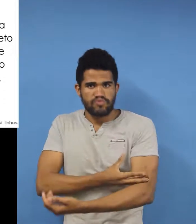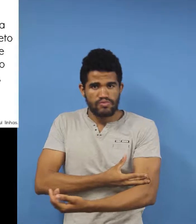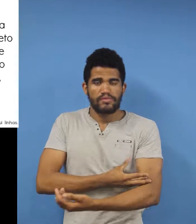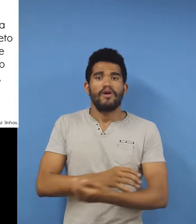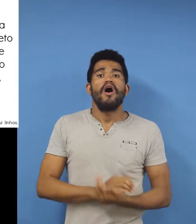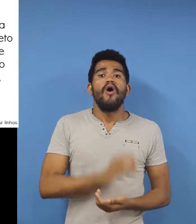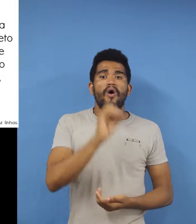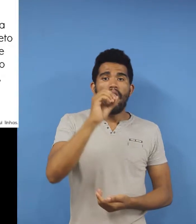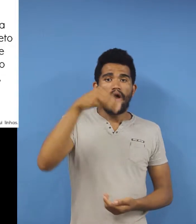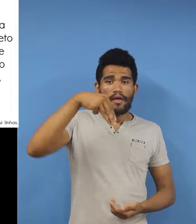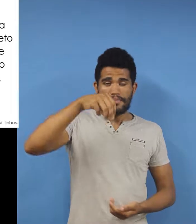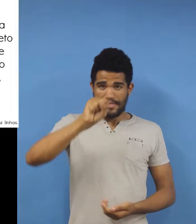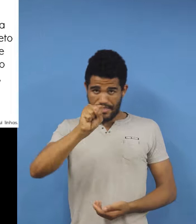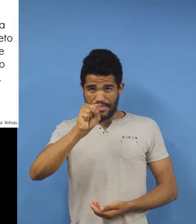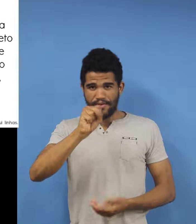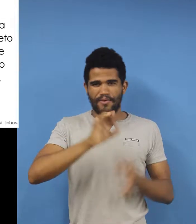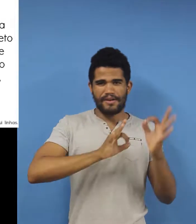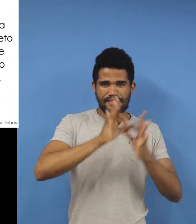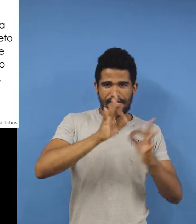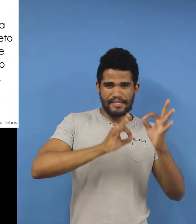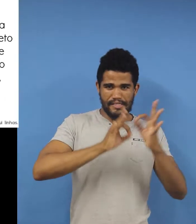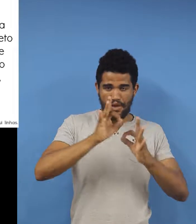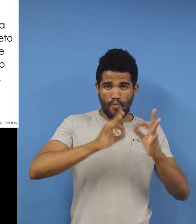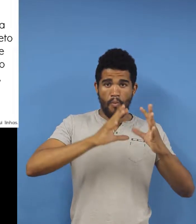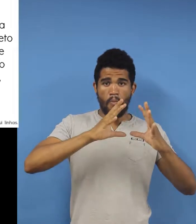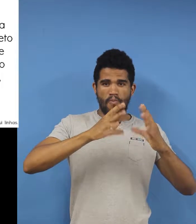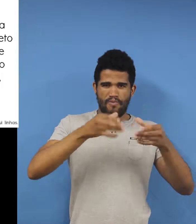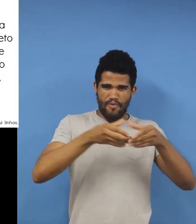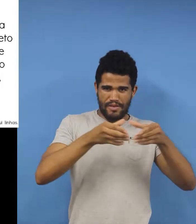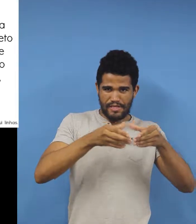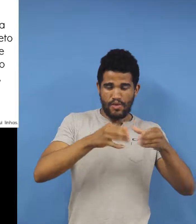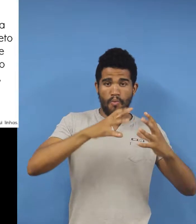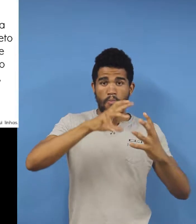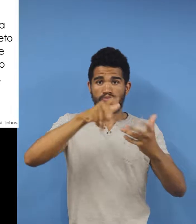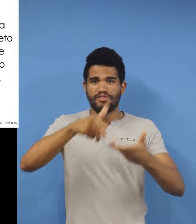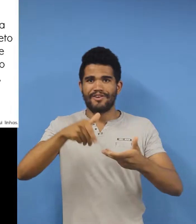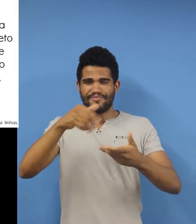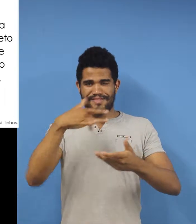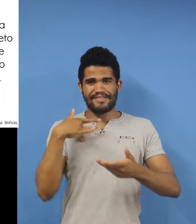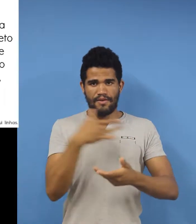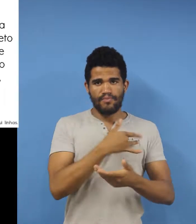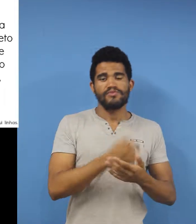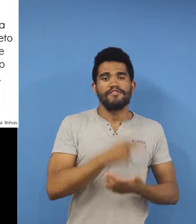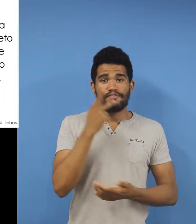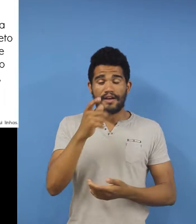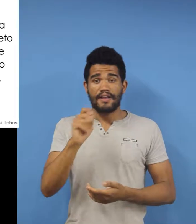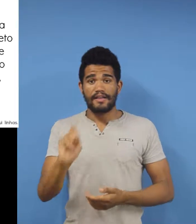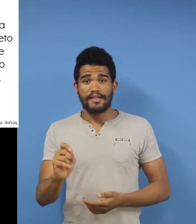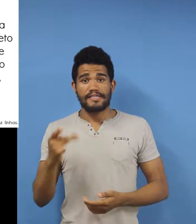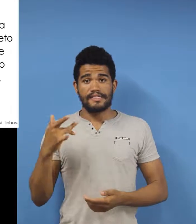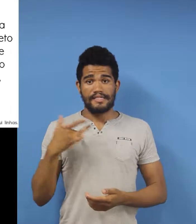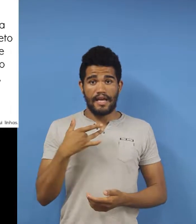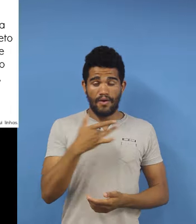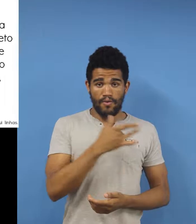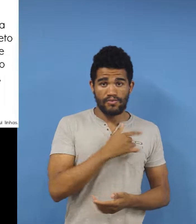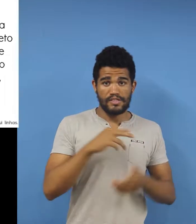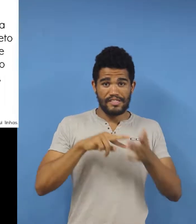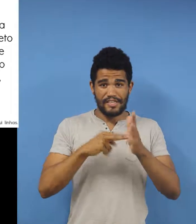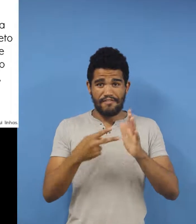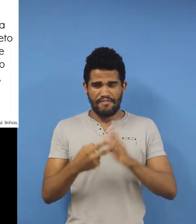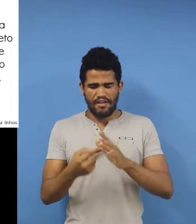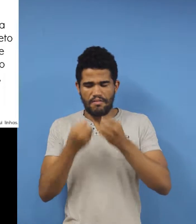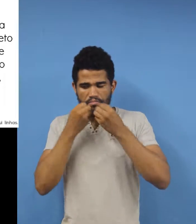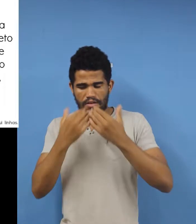a obsessão por músculos. Para a Organização Mundial da Saúde, OMS, saúde é um estado de